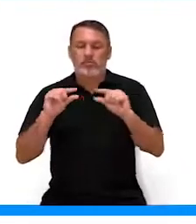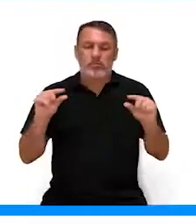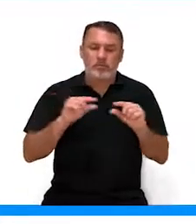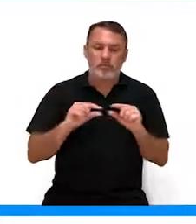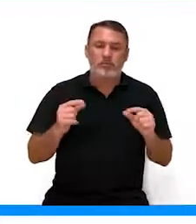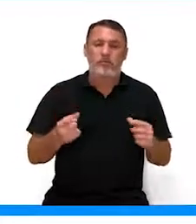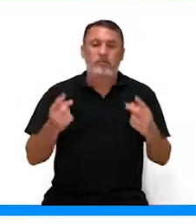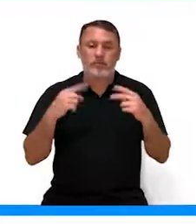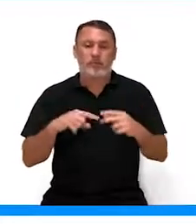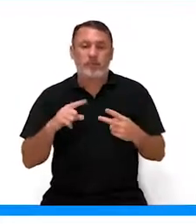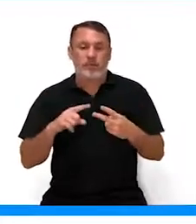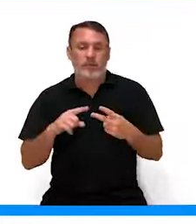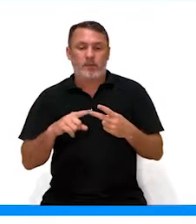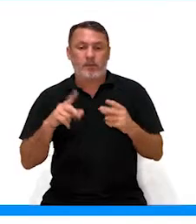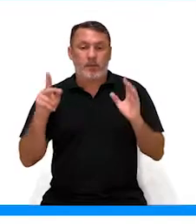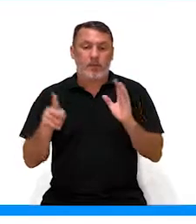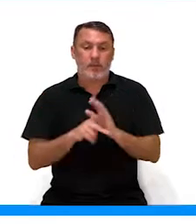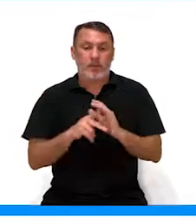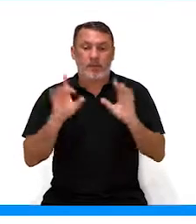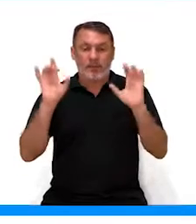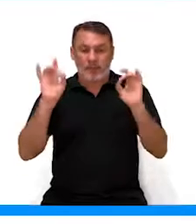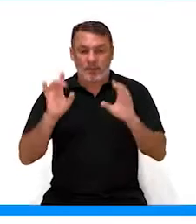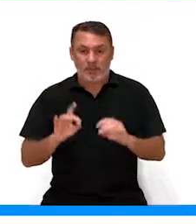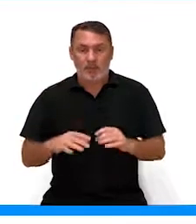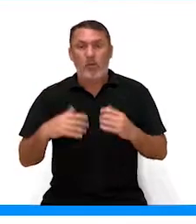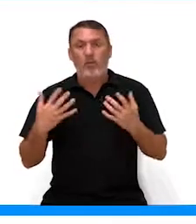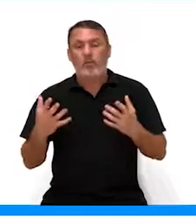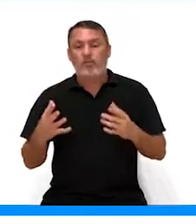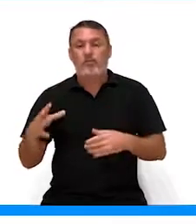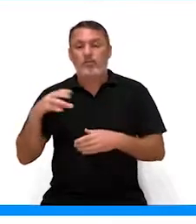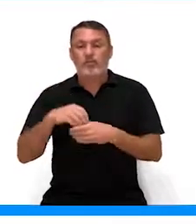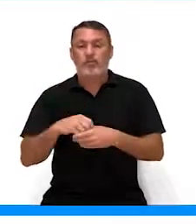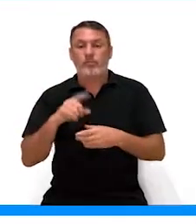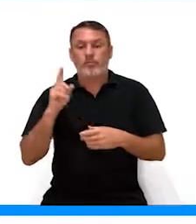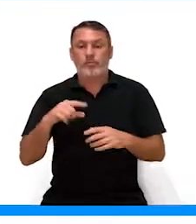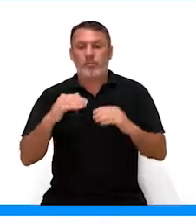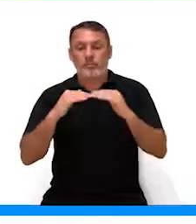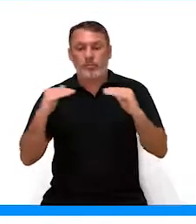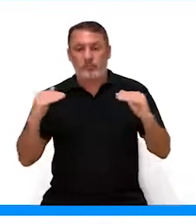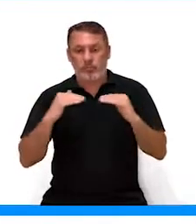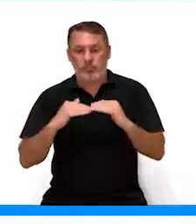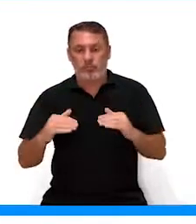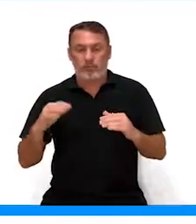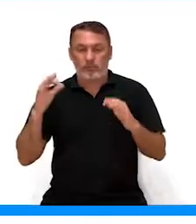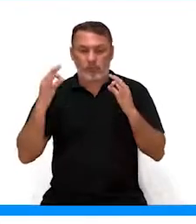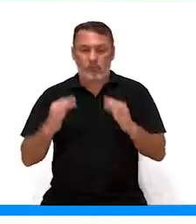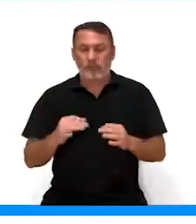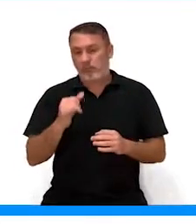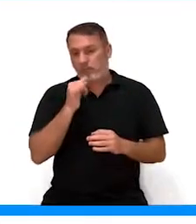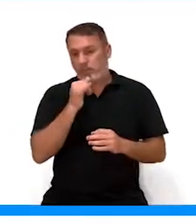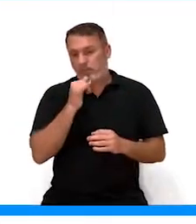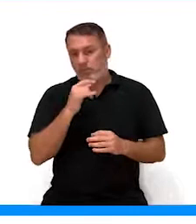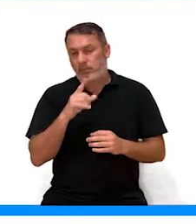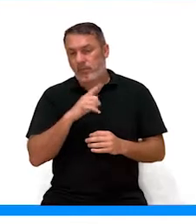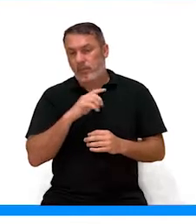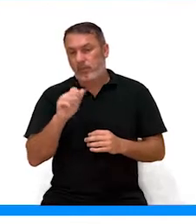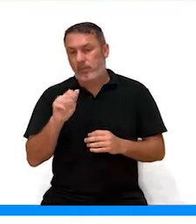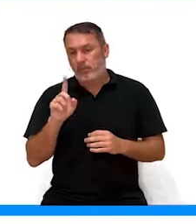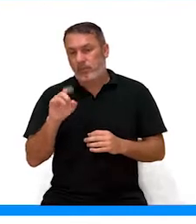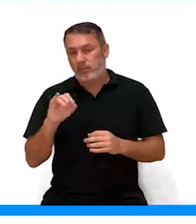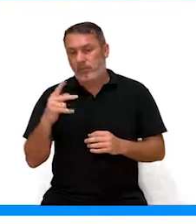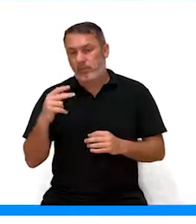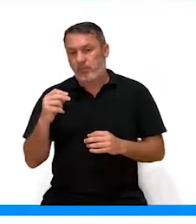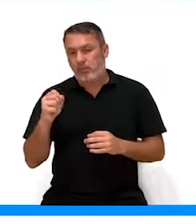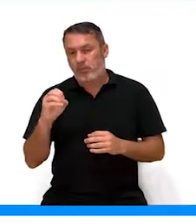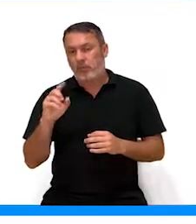com a ligação entre outros tecidos. E o com propriedades especiais é aquele que vai apresentar funções específicas, como,